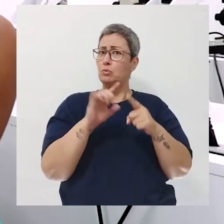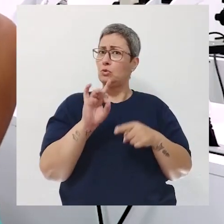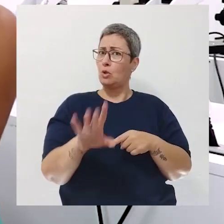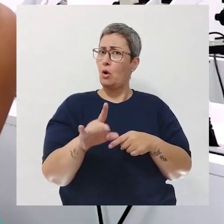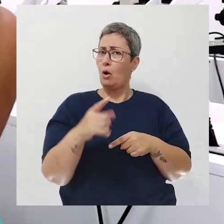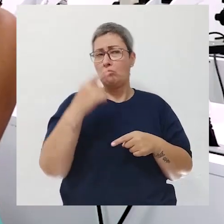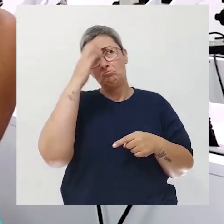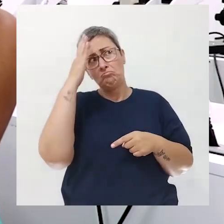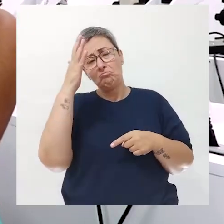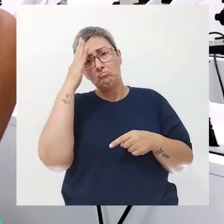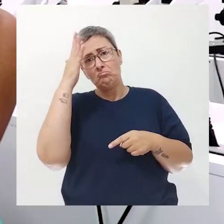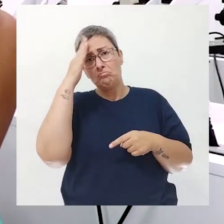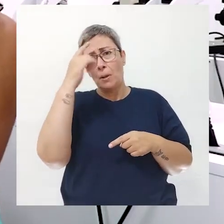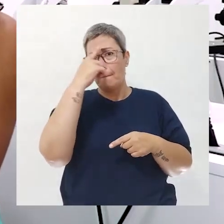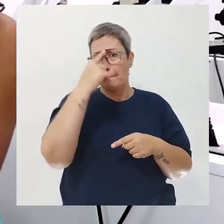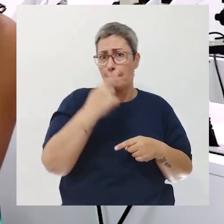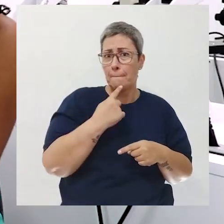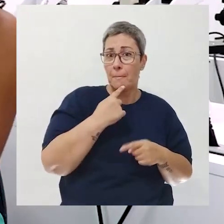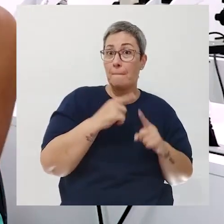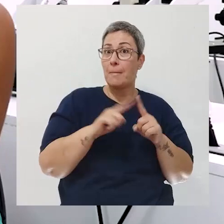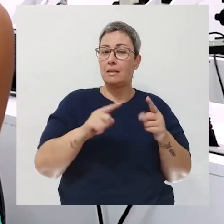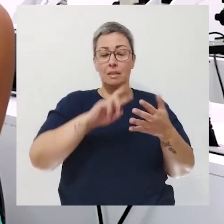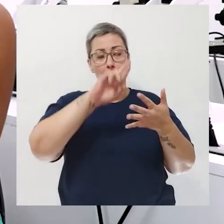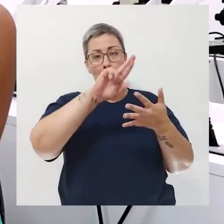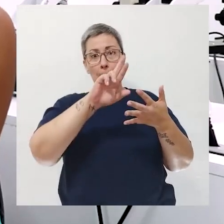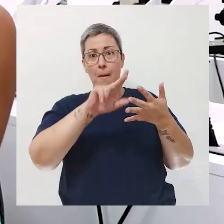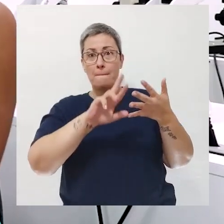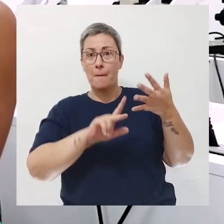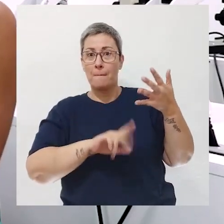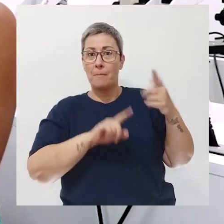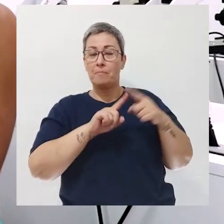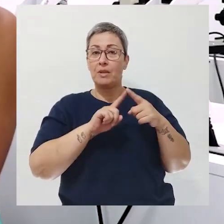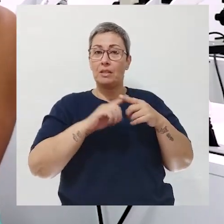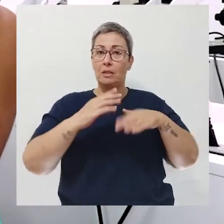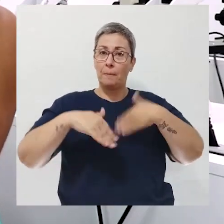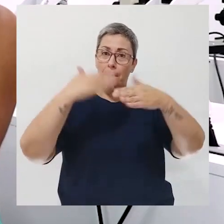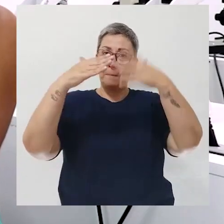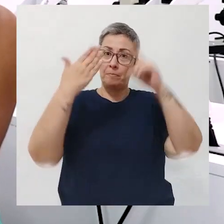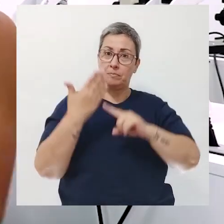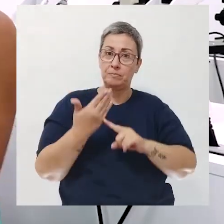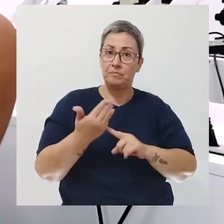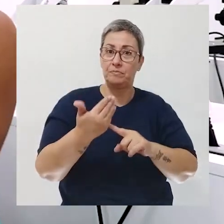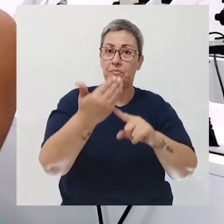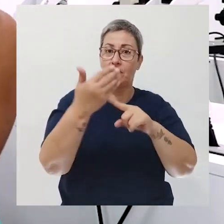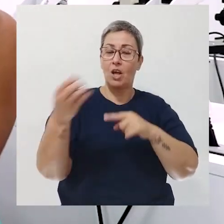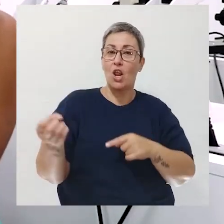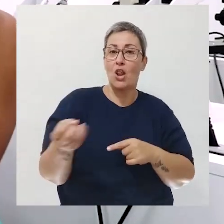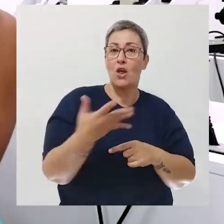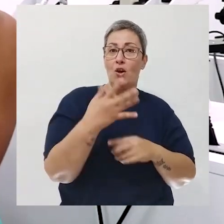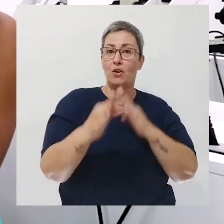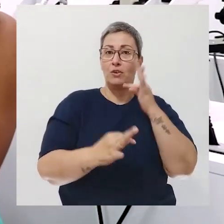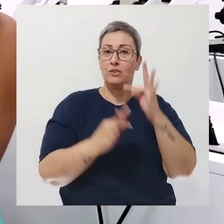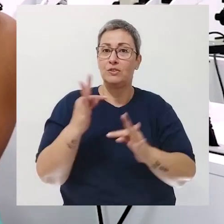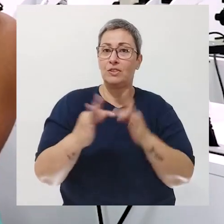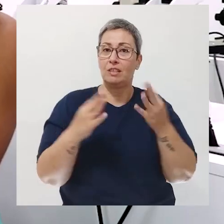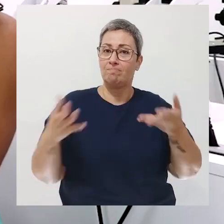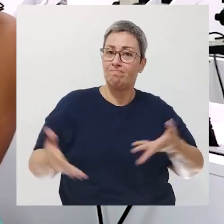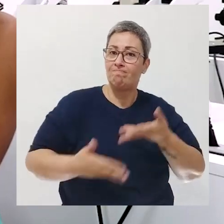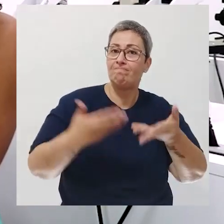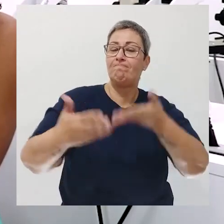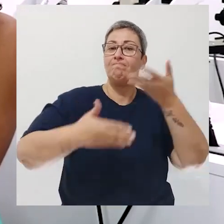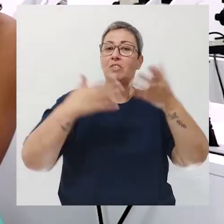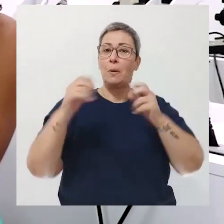que a gente só tem um tipo de microscópio. É o que a gente imagina, um perfil, só que na verdade existem vários tipos. Com o avanço da tecnologia,